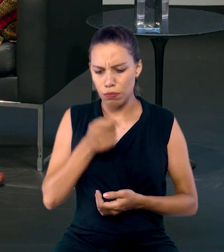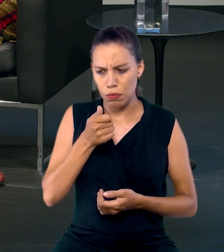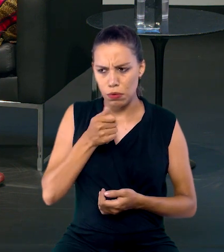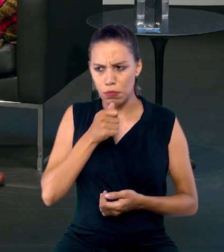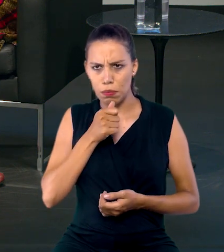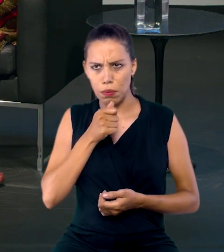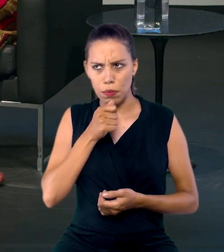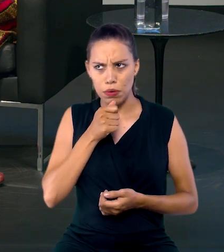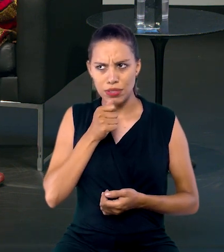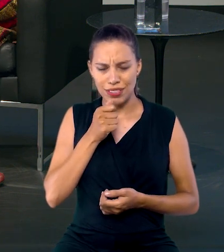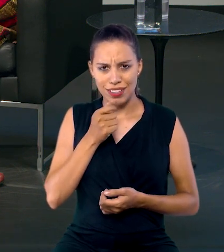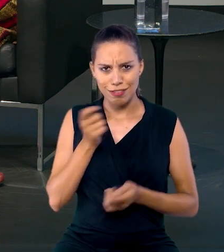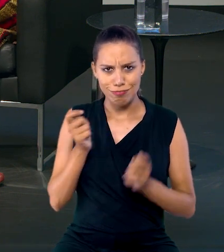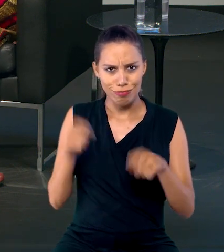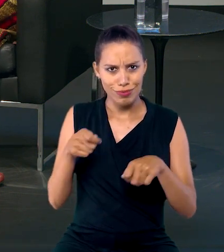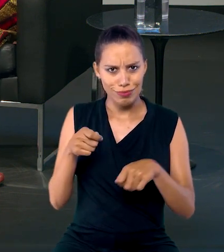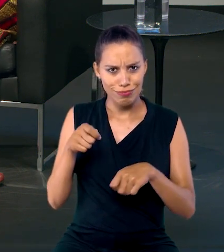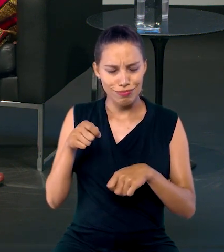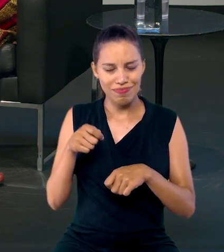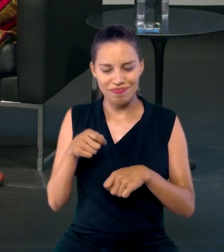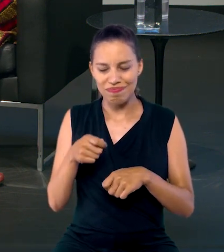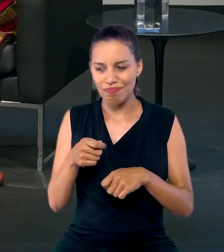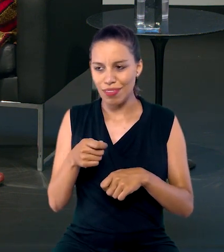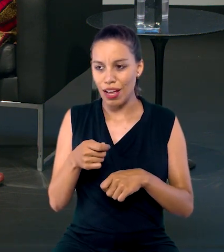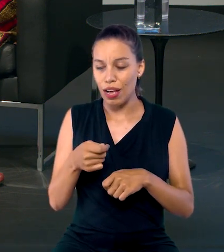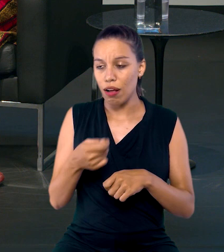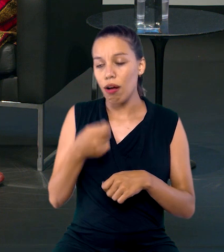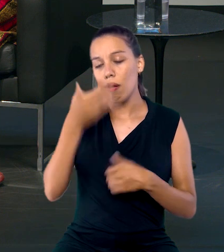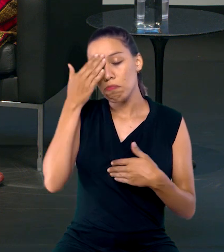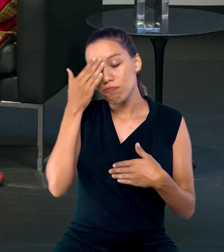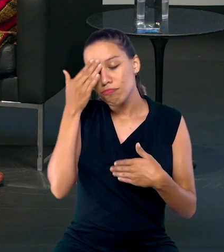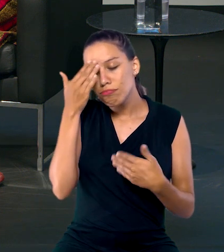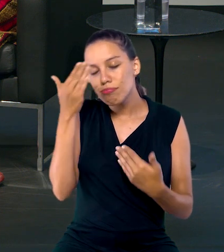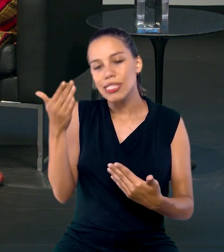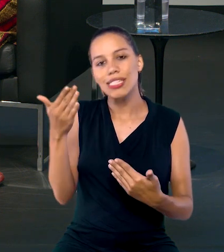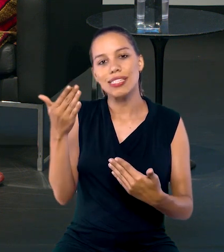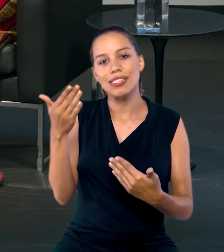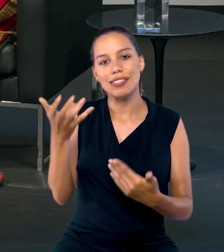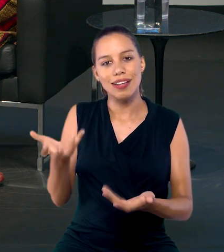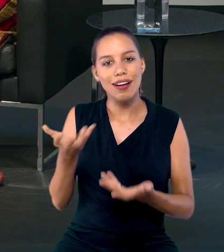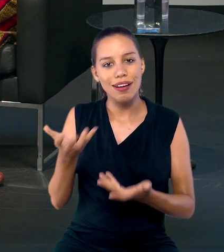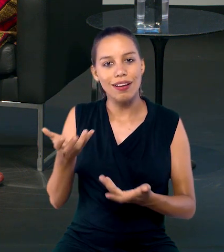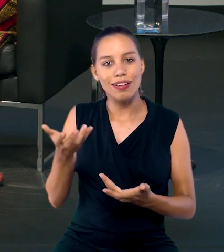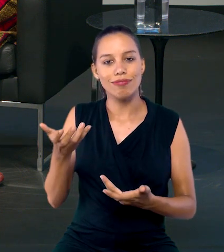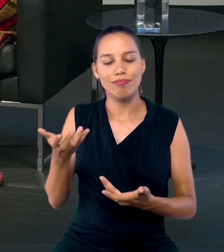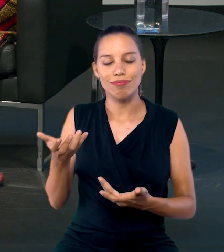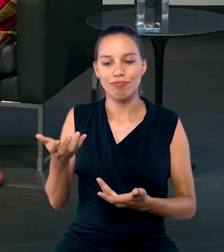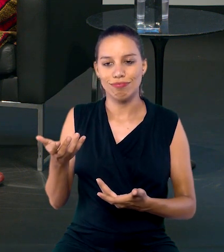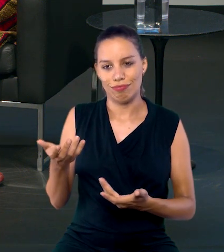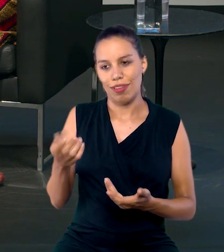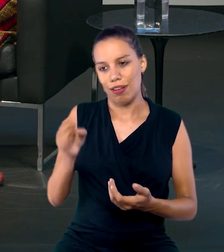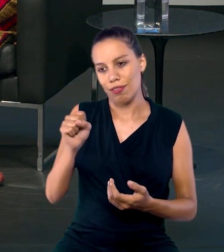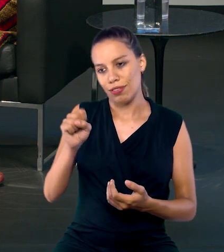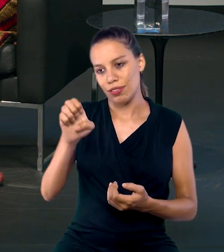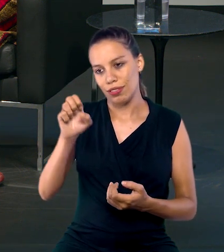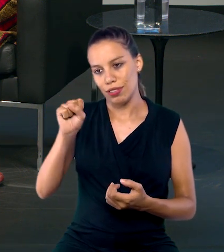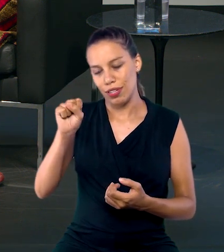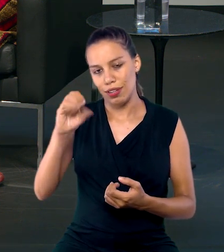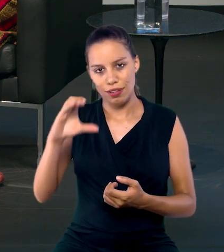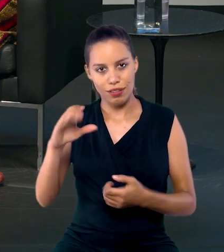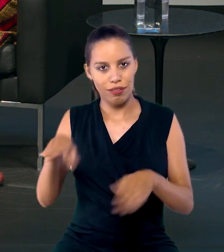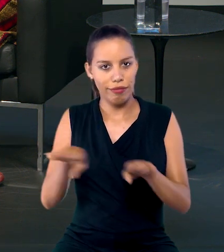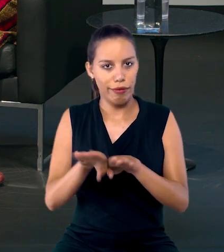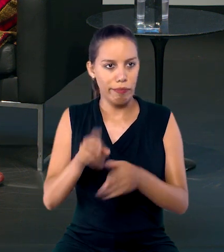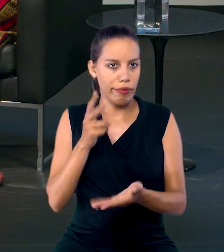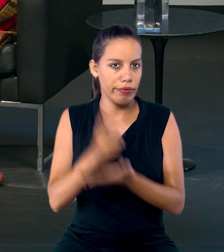Eu liguei, não liguei. Estava desligado, não estava. Muito obrigada. Eu queria agradecer ao SESC, ao